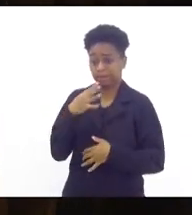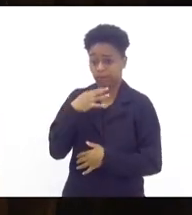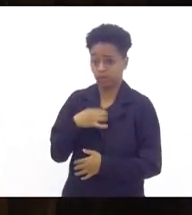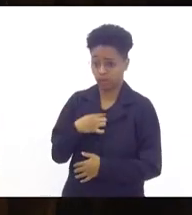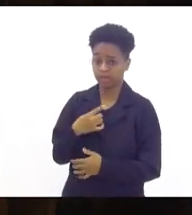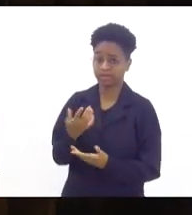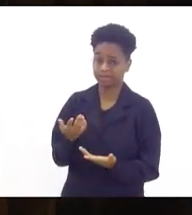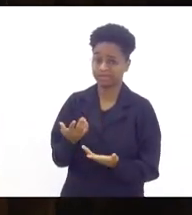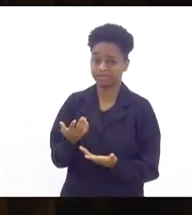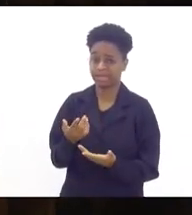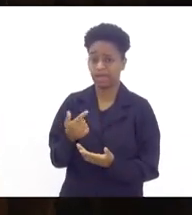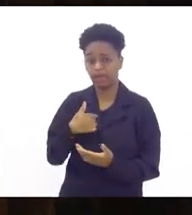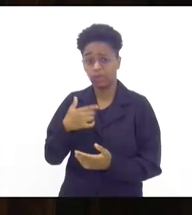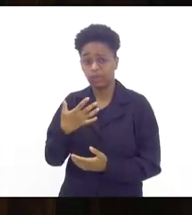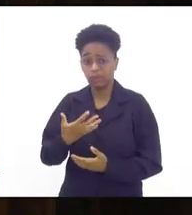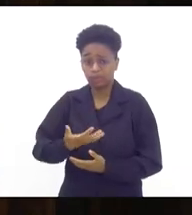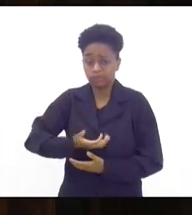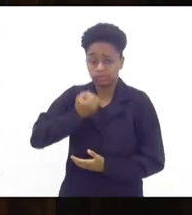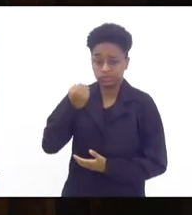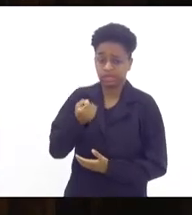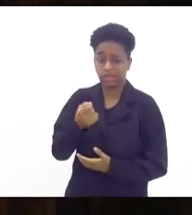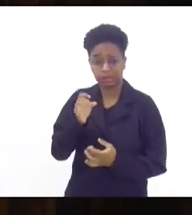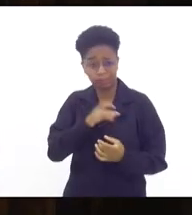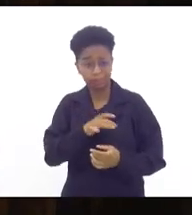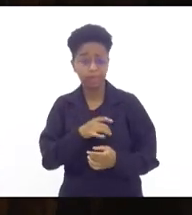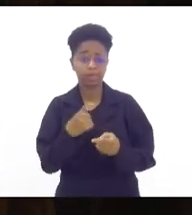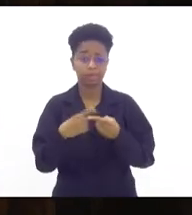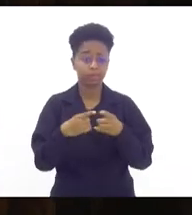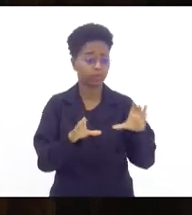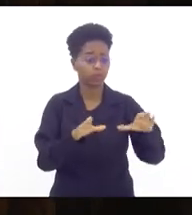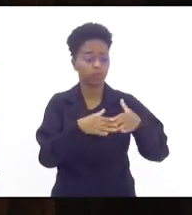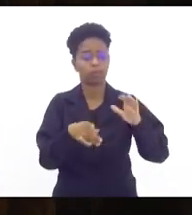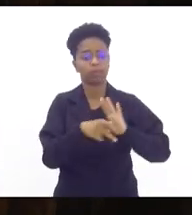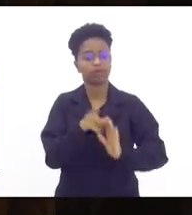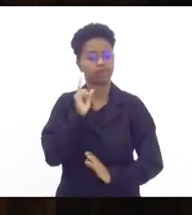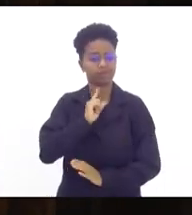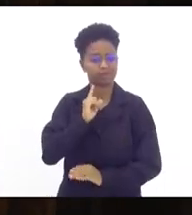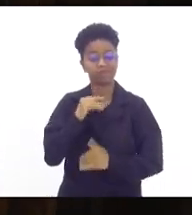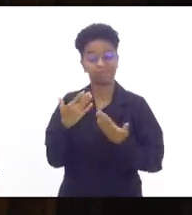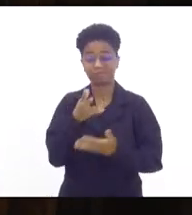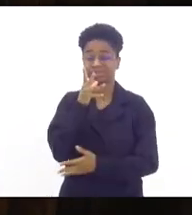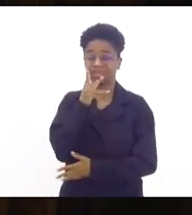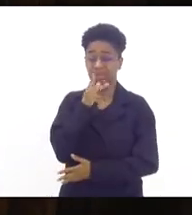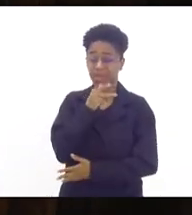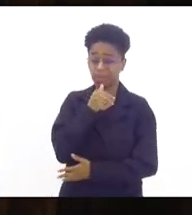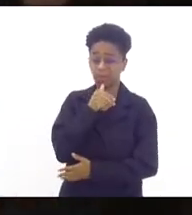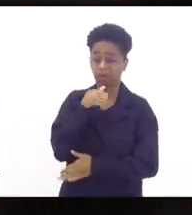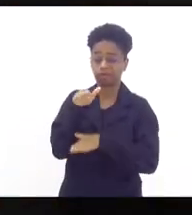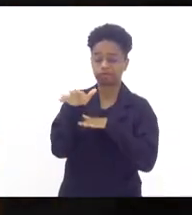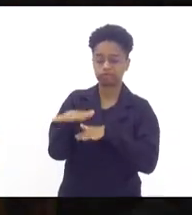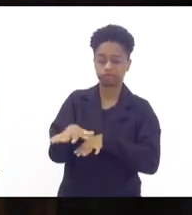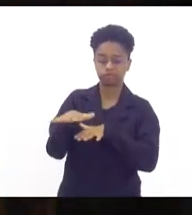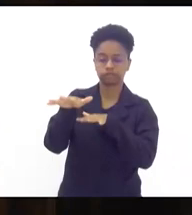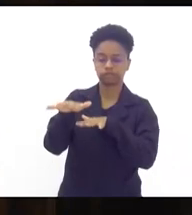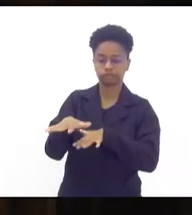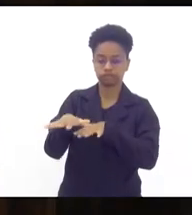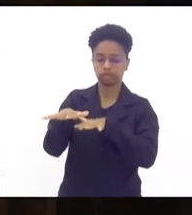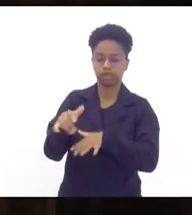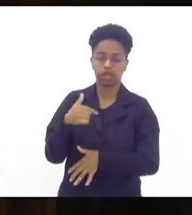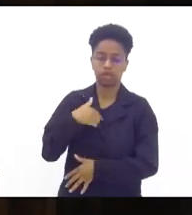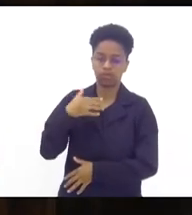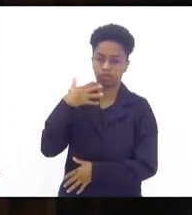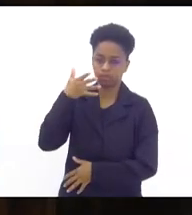é assustado né fala da meia da torcida do Flamengo e demorou para que a gente pudesse passar então assim a minha fala vai ser rápido